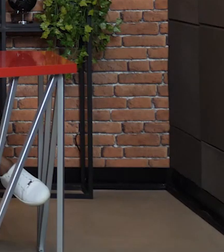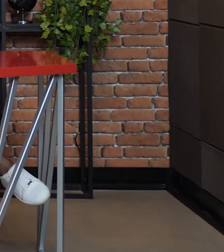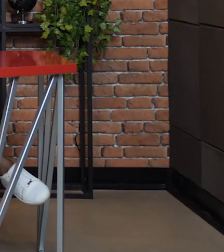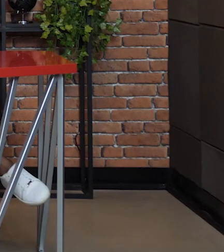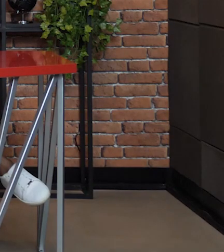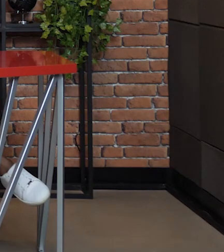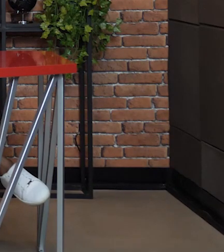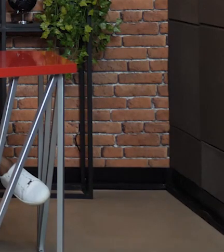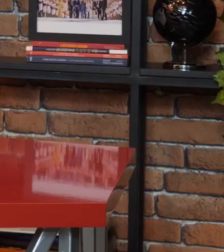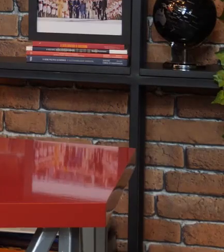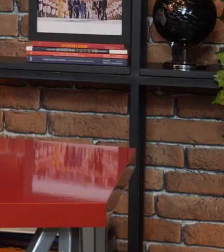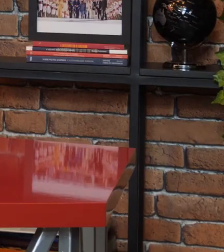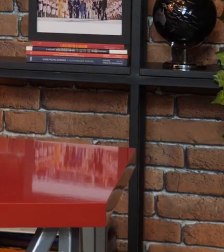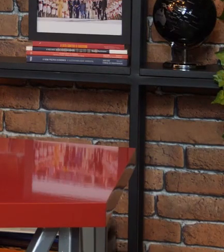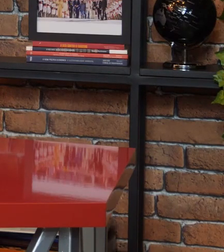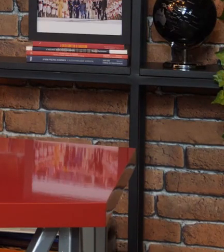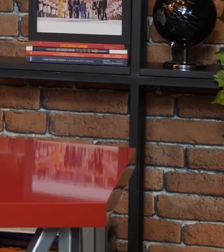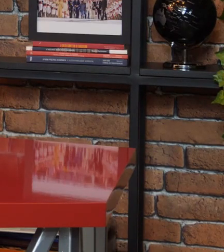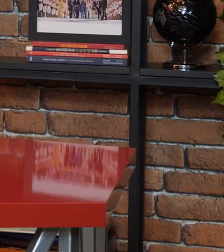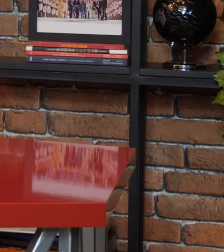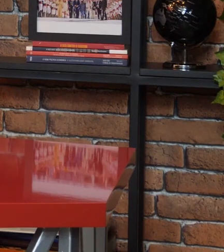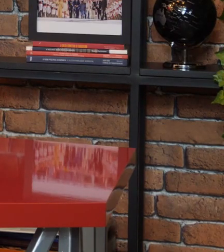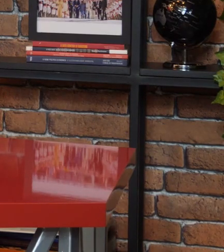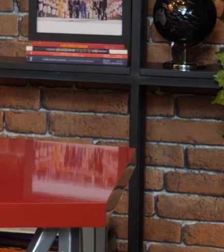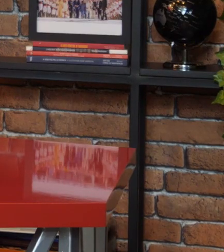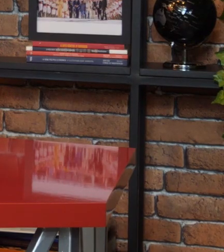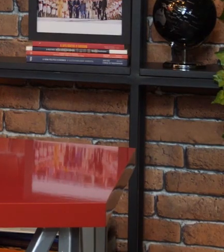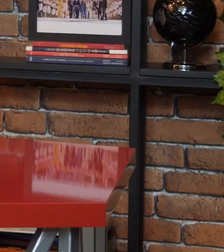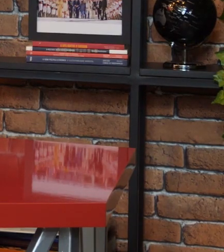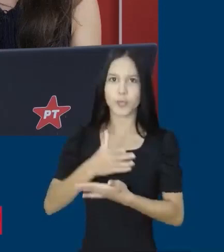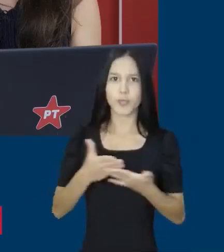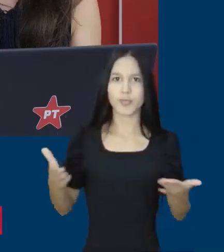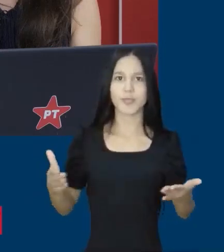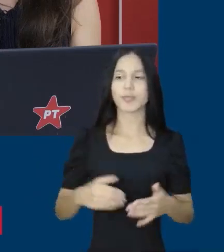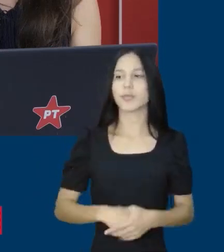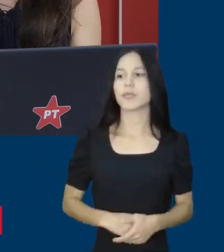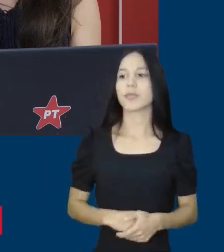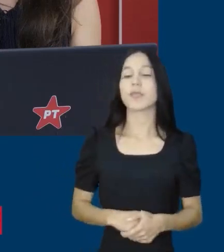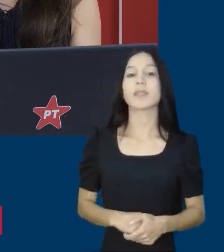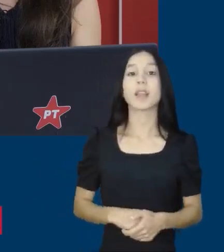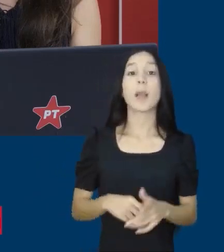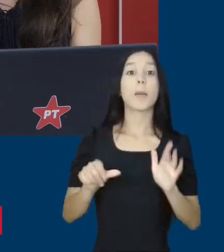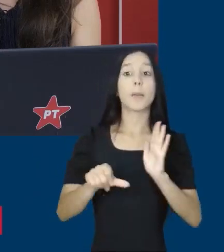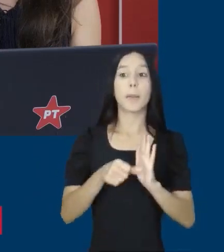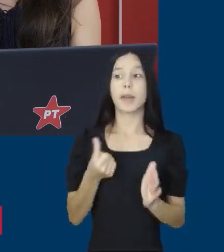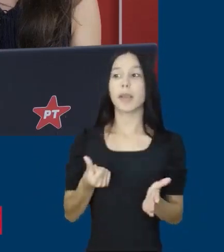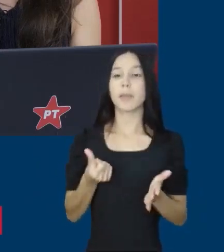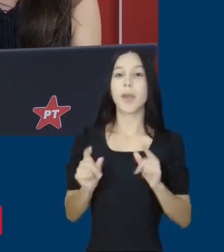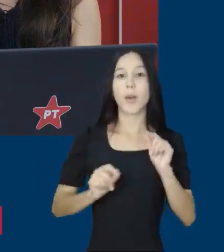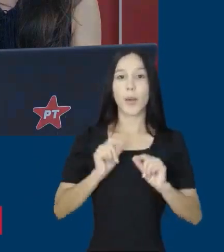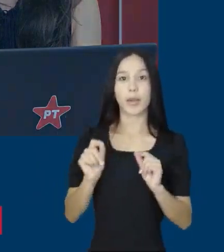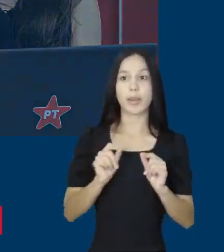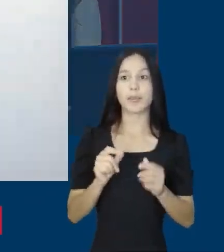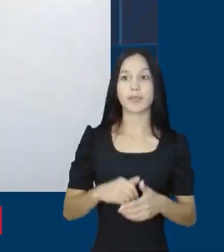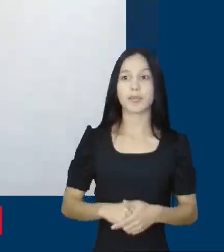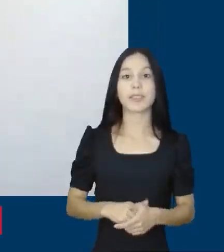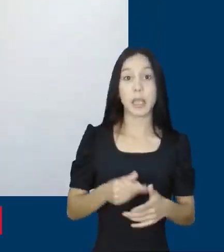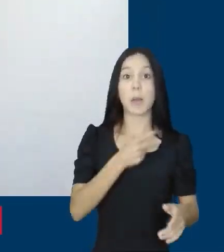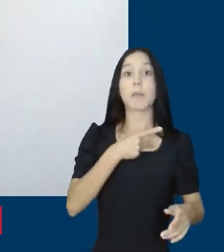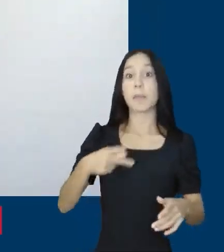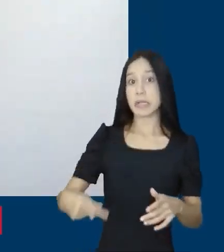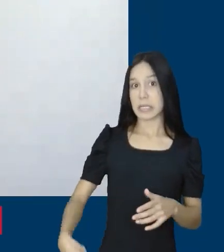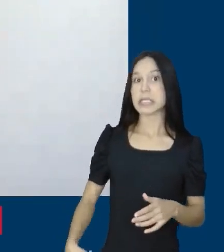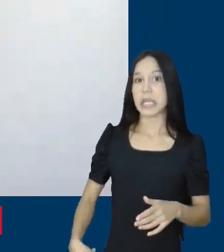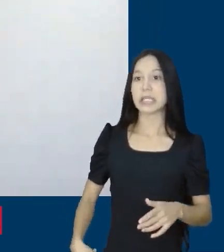Paulo, Arlindo Chinaglia, comentou o protagonismo do Brasil na região. Bem, primeiro, além dele assumir a